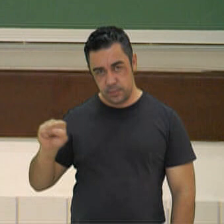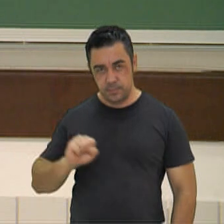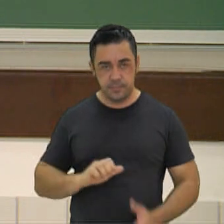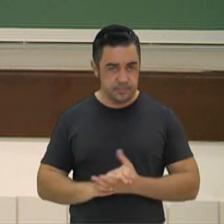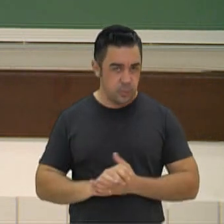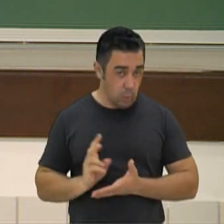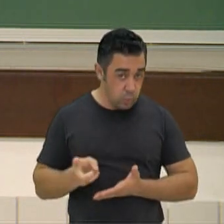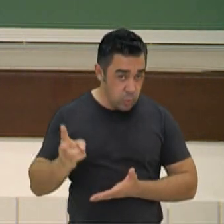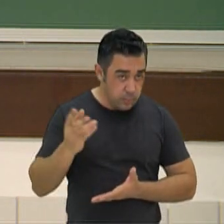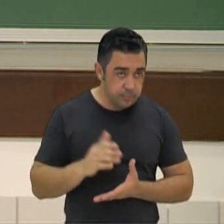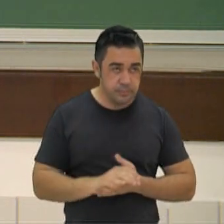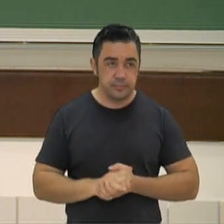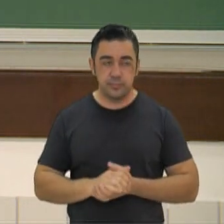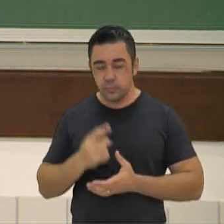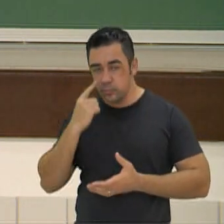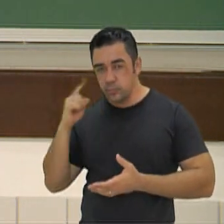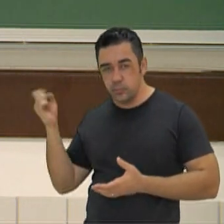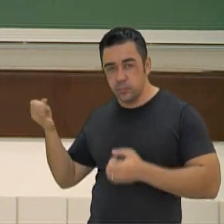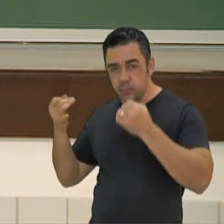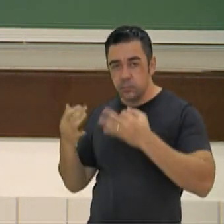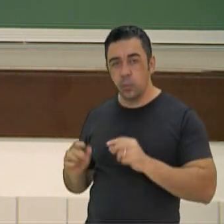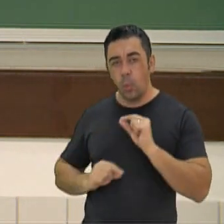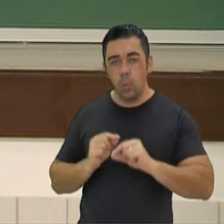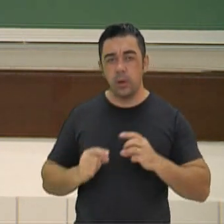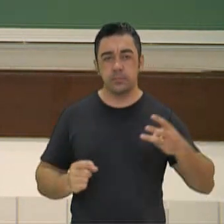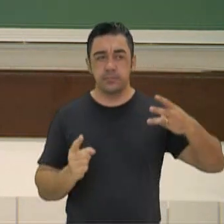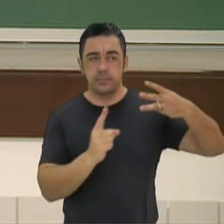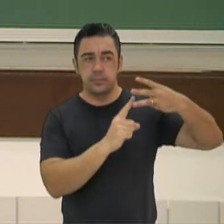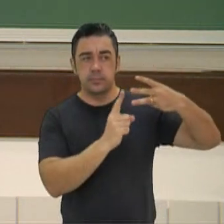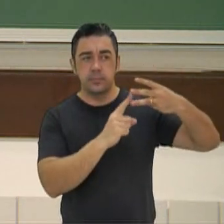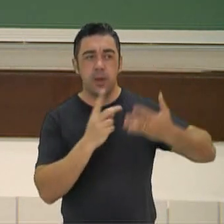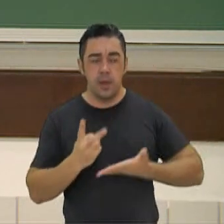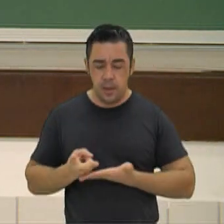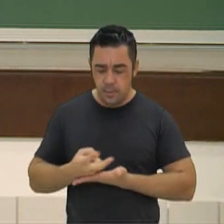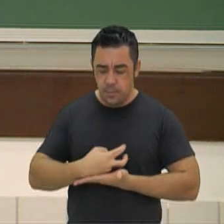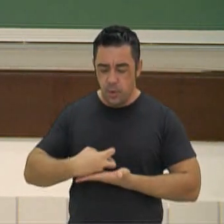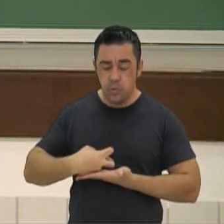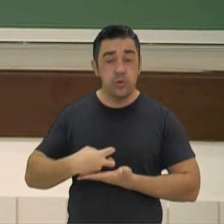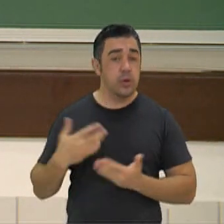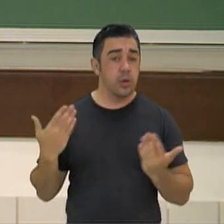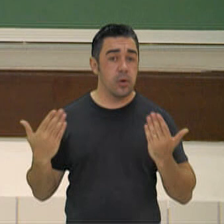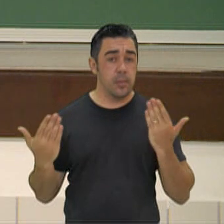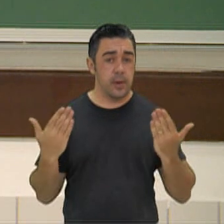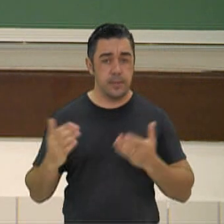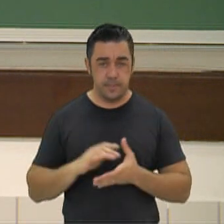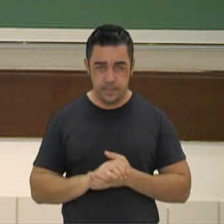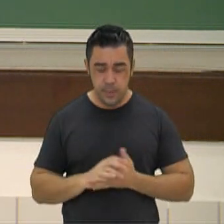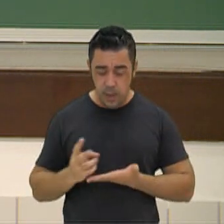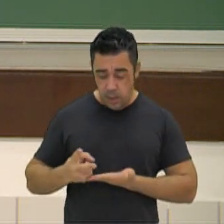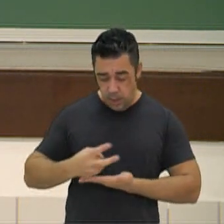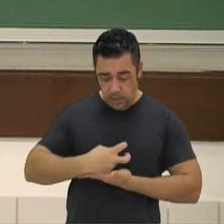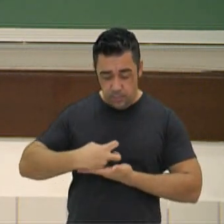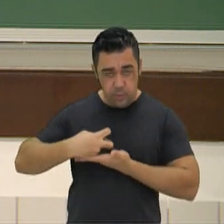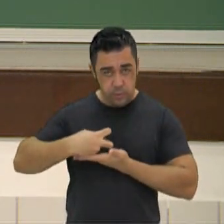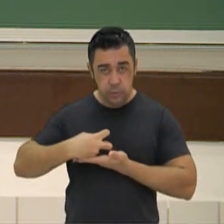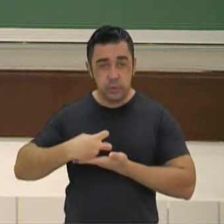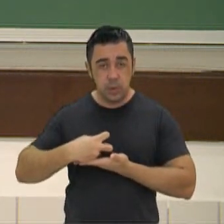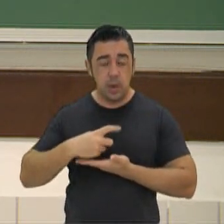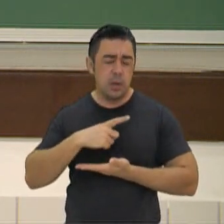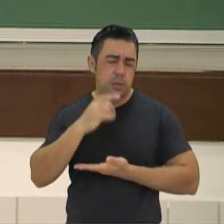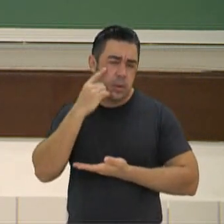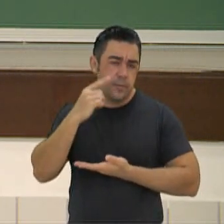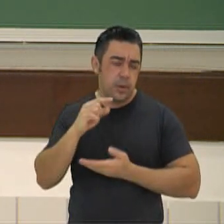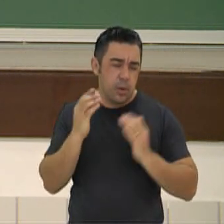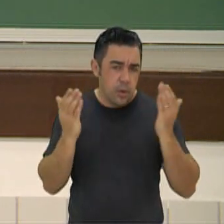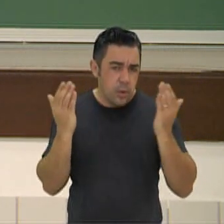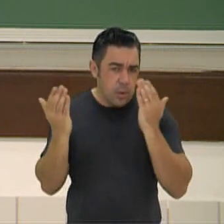aí. Nós vamos falar agora sobre embriologia comparada. Quando nós falamos sobre a questão da embriologia comparada, nós estamos